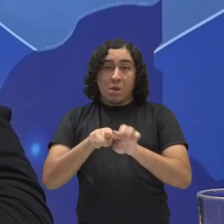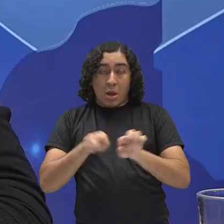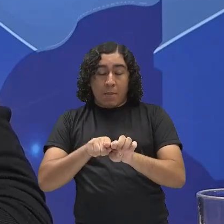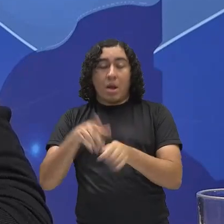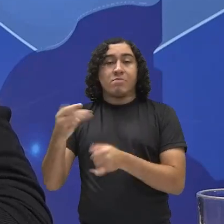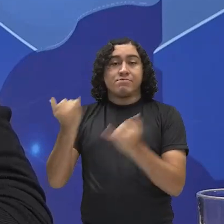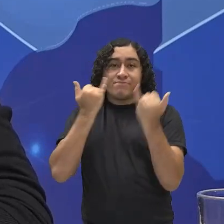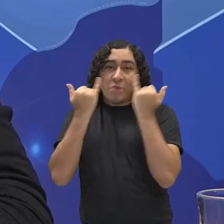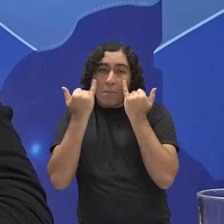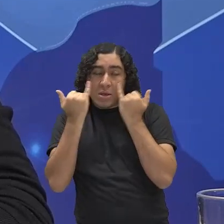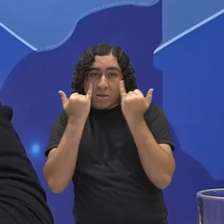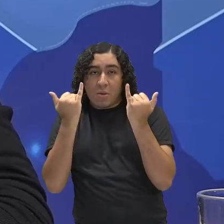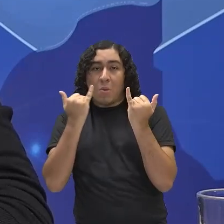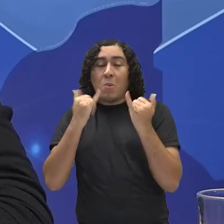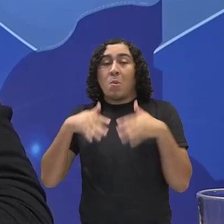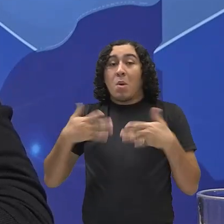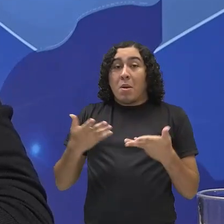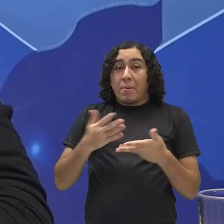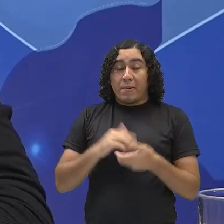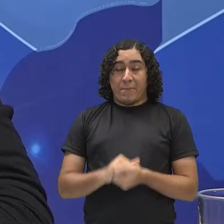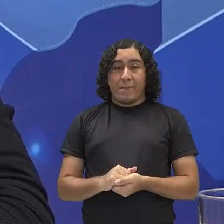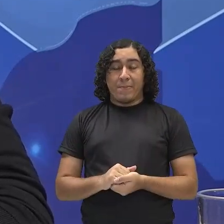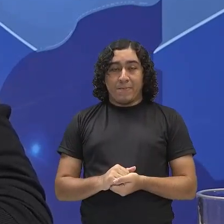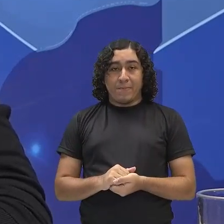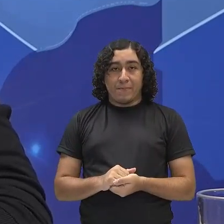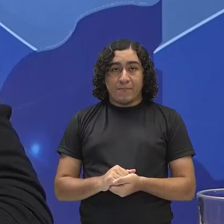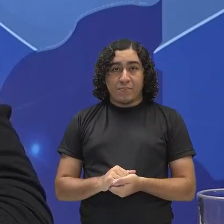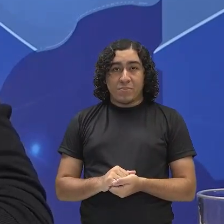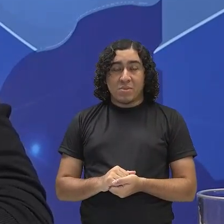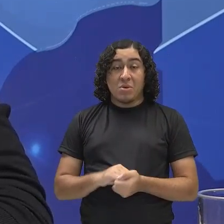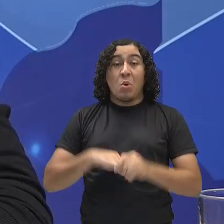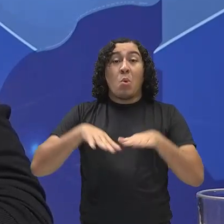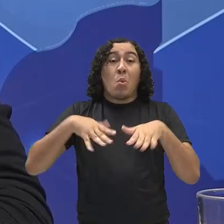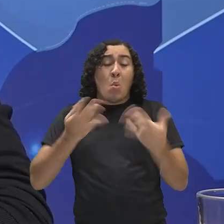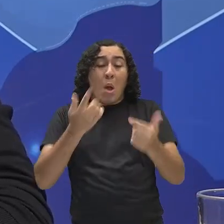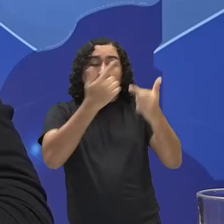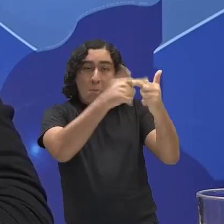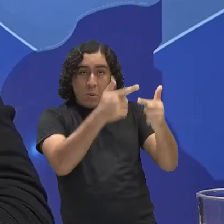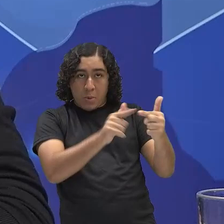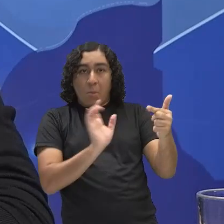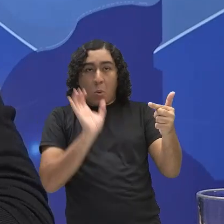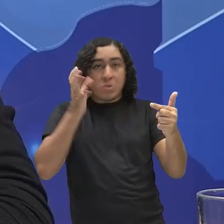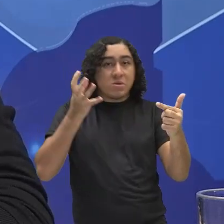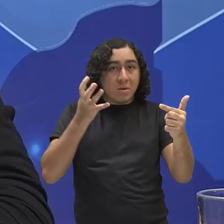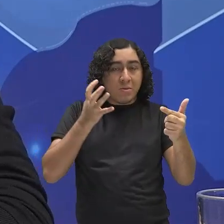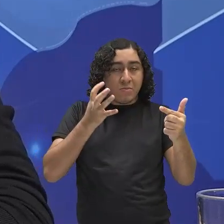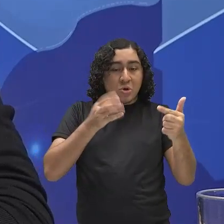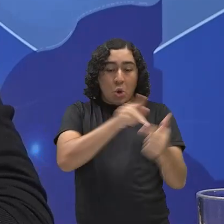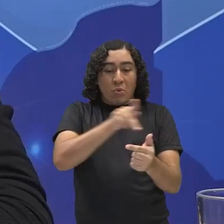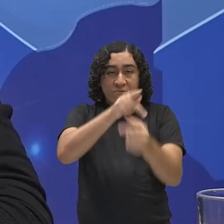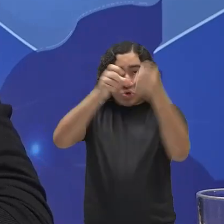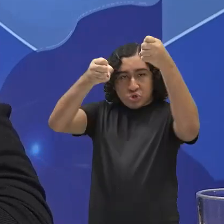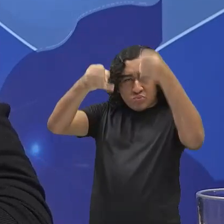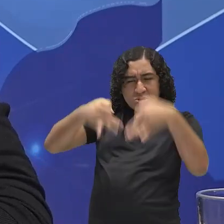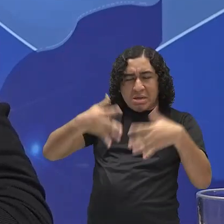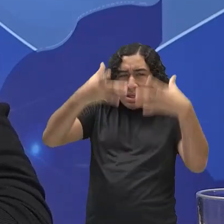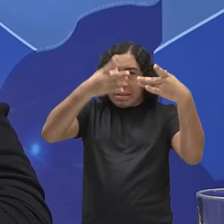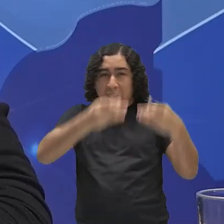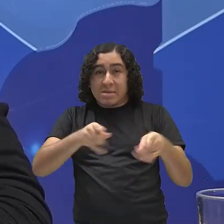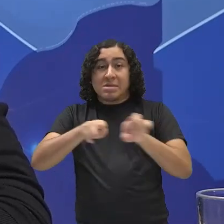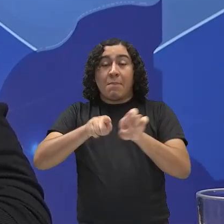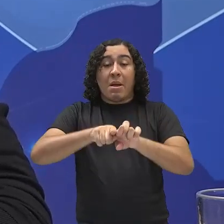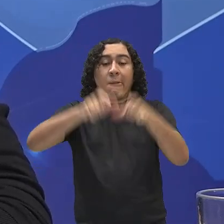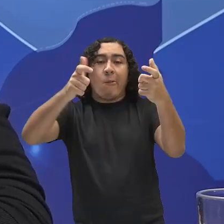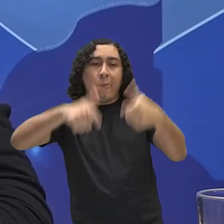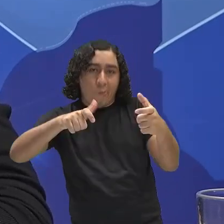as informações do que o professor nos relatou, certo? Consta também as informações da localidade do